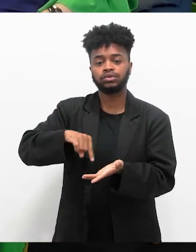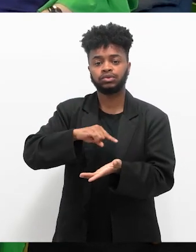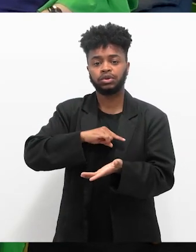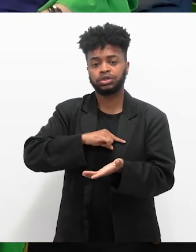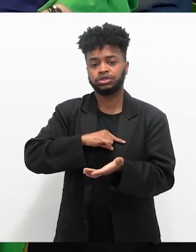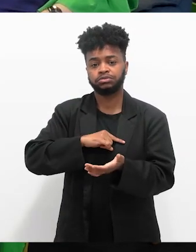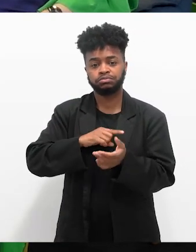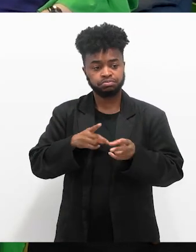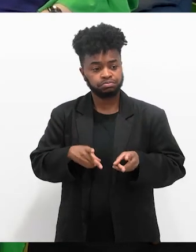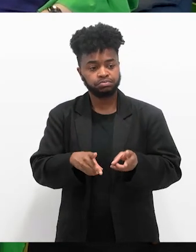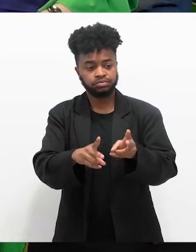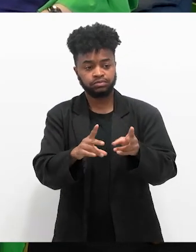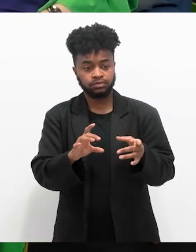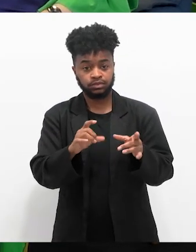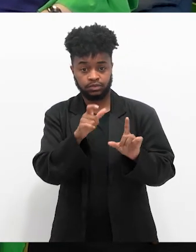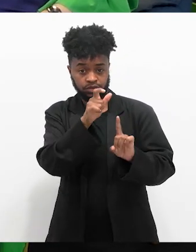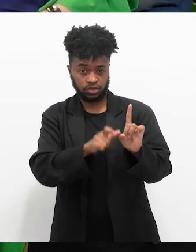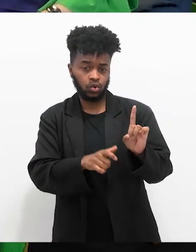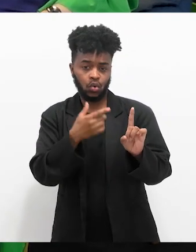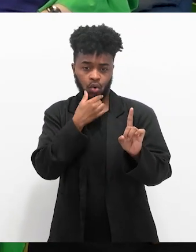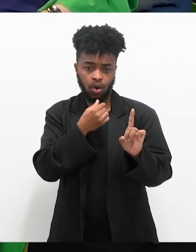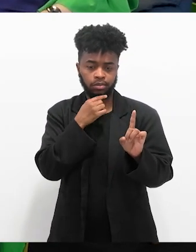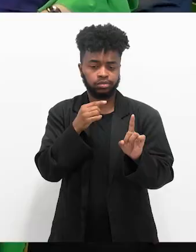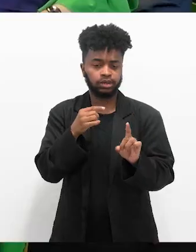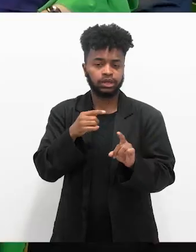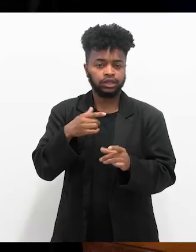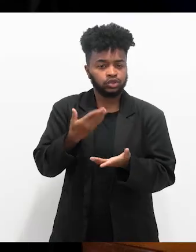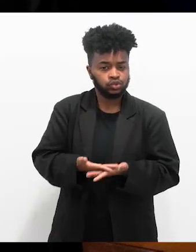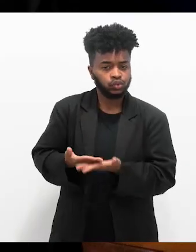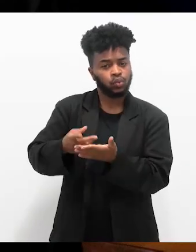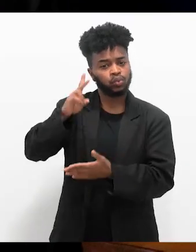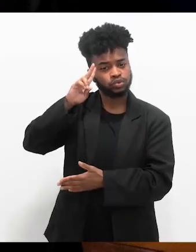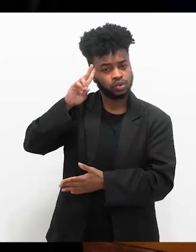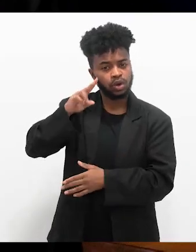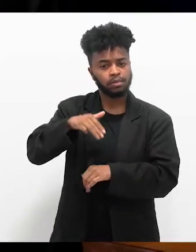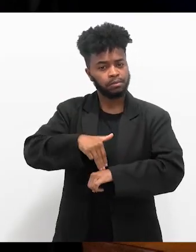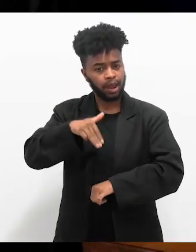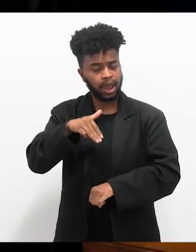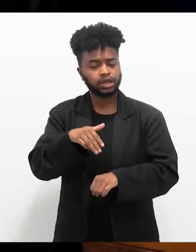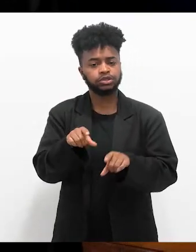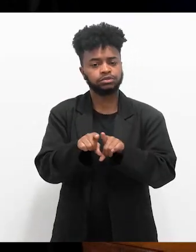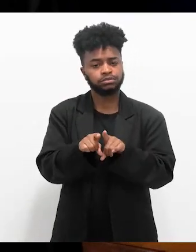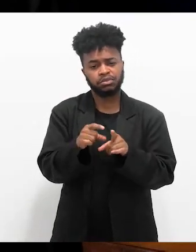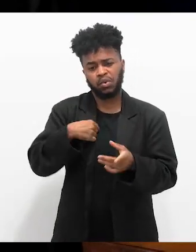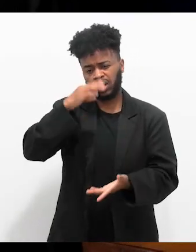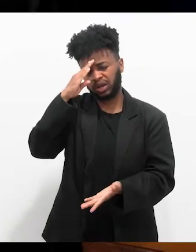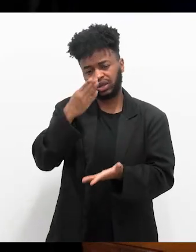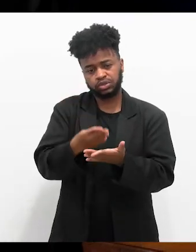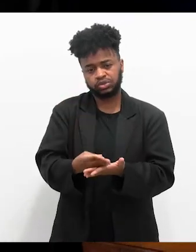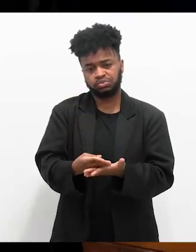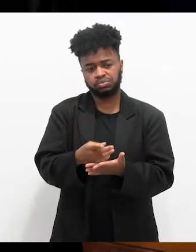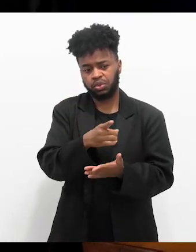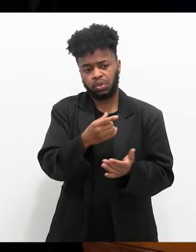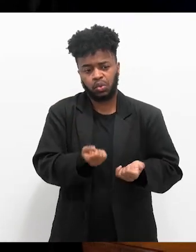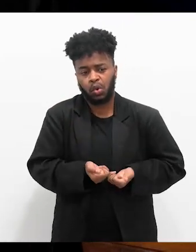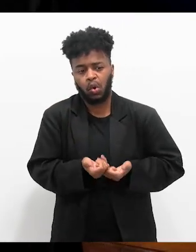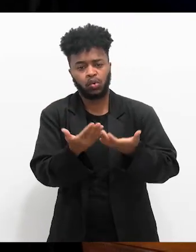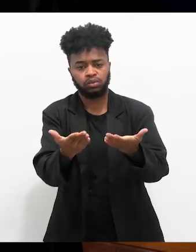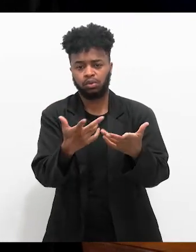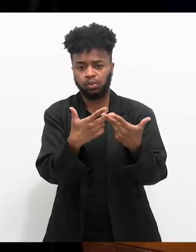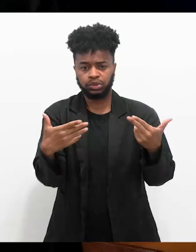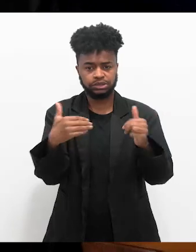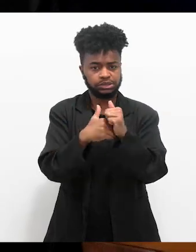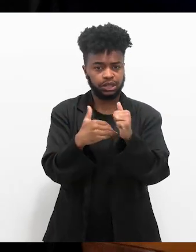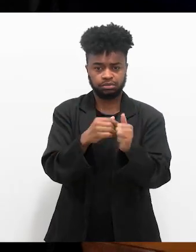sendo Simas, né, que é um grande historiador, um grande professor, um mestre. Acredito realmente que não vá revelar nenhum segredo